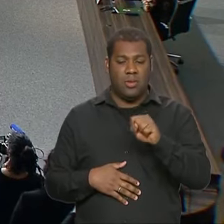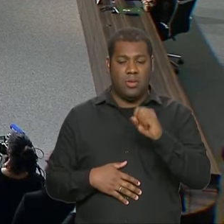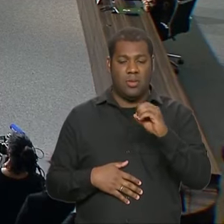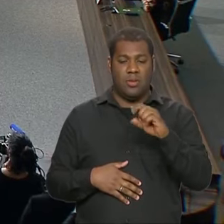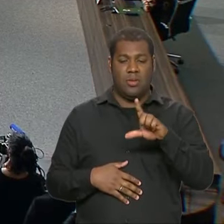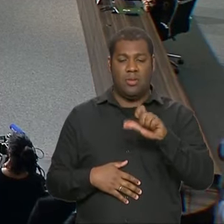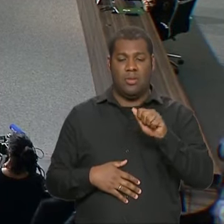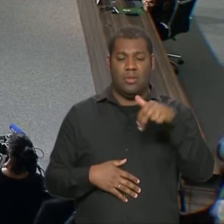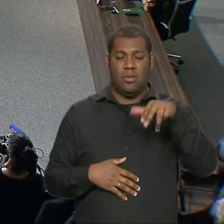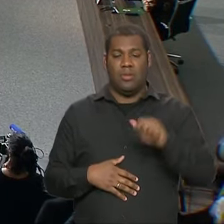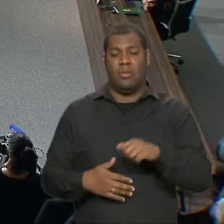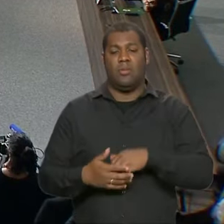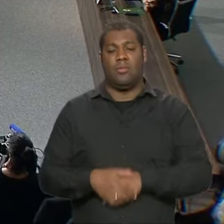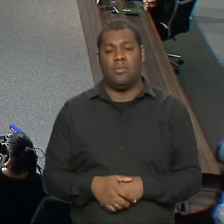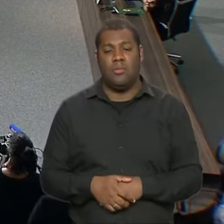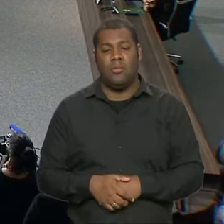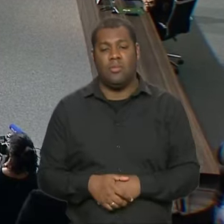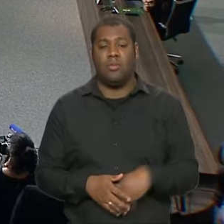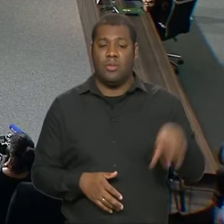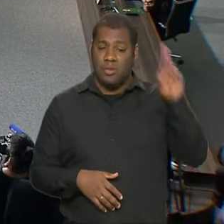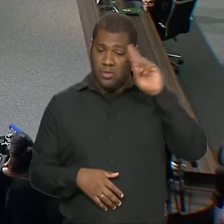Senhores presidentes,